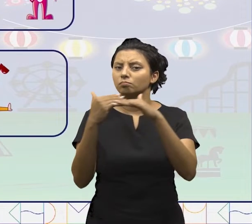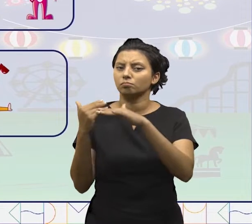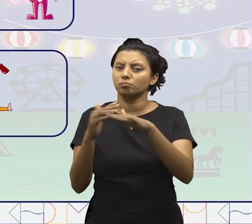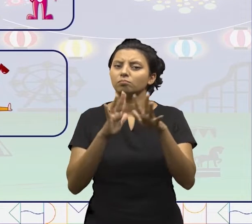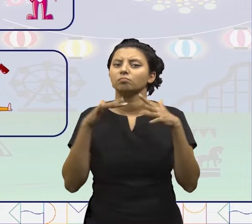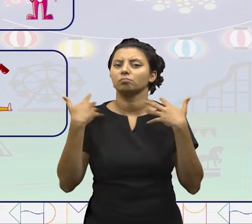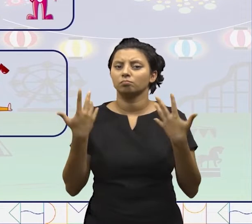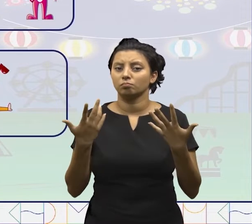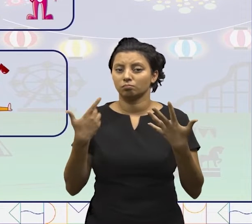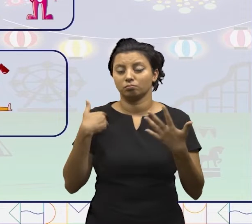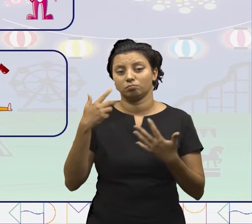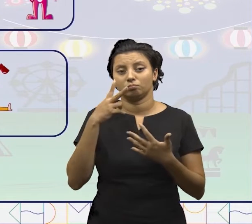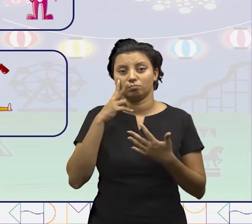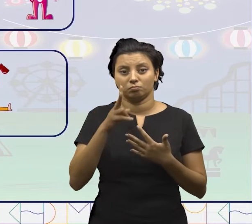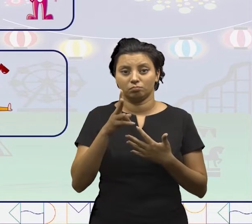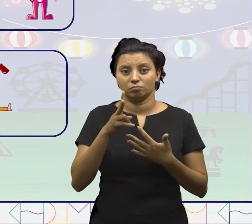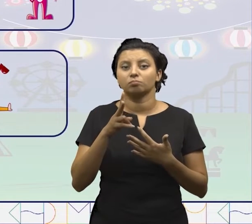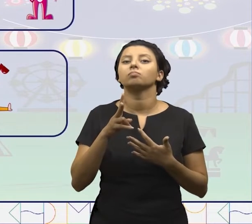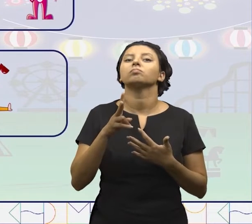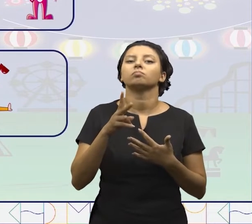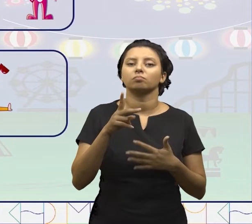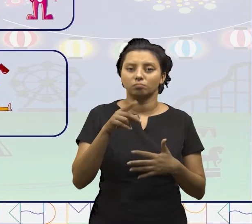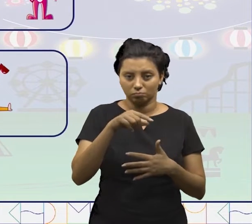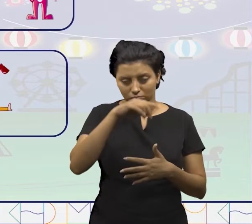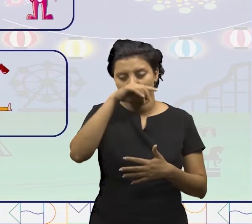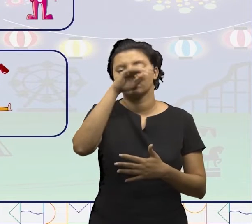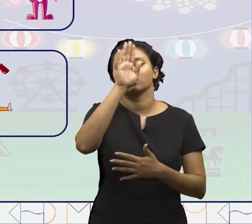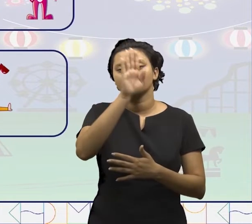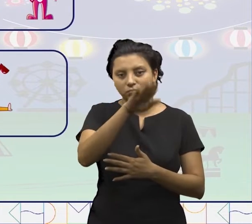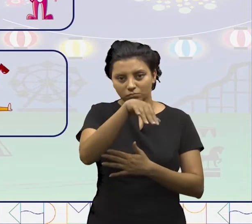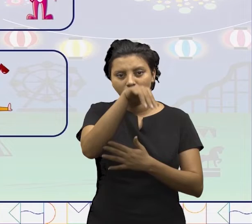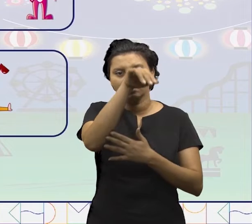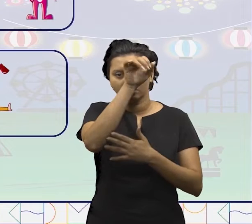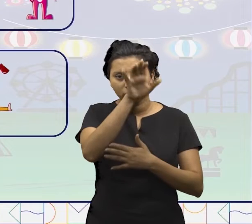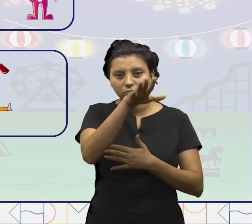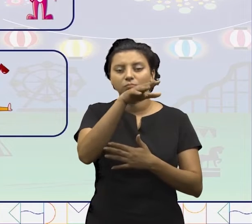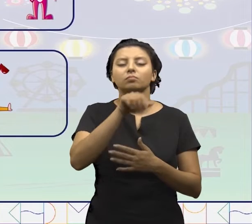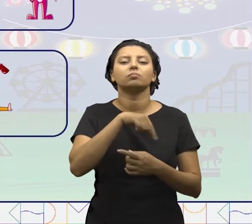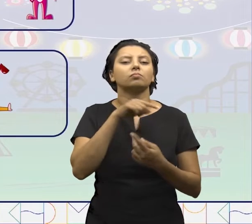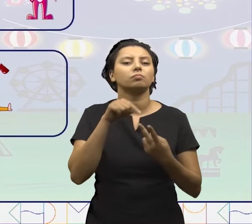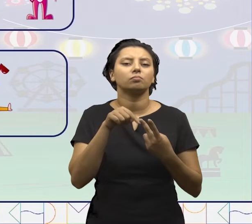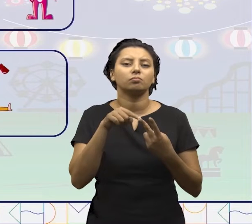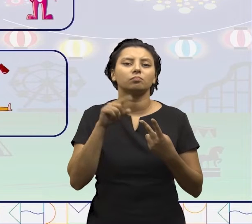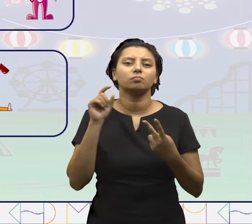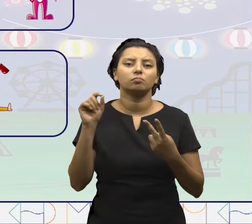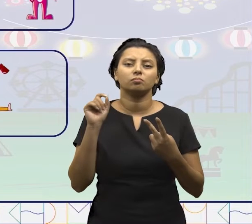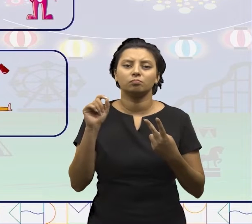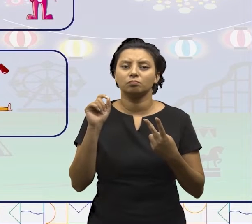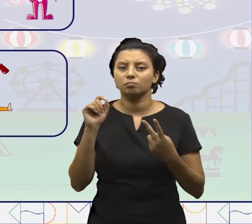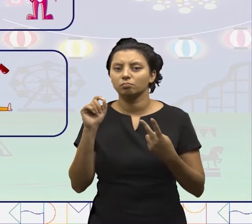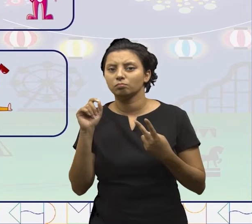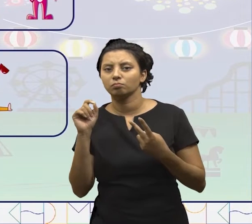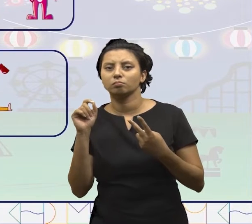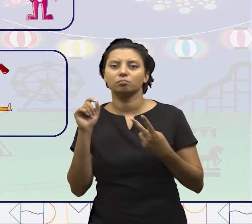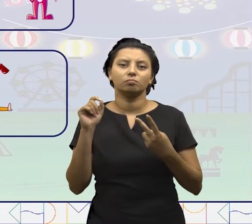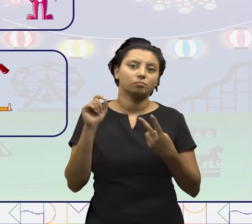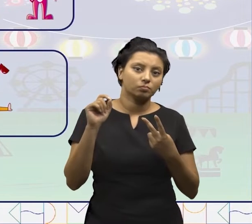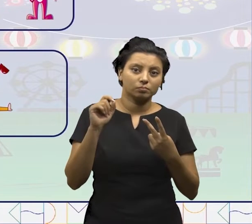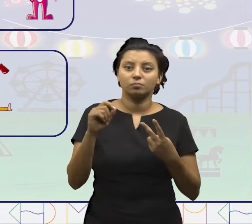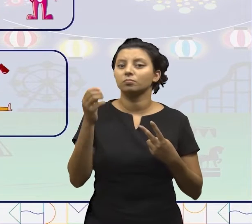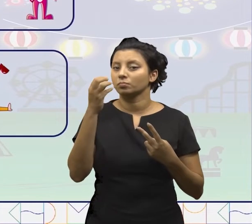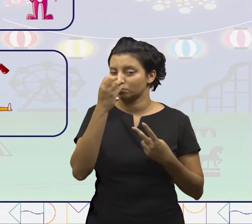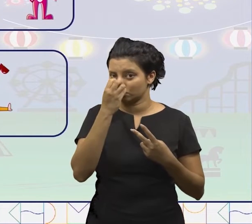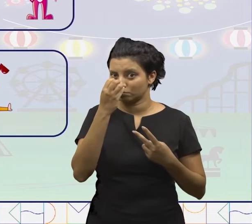assistiu aí ao show do elefante. Ela também não assistiu ao show